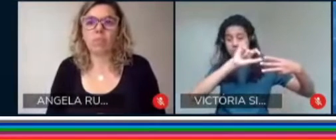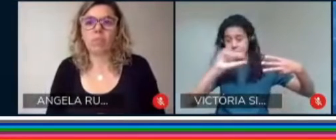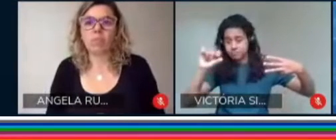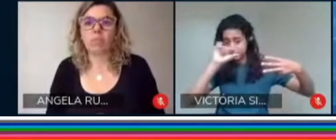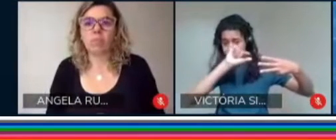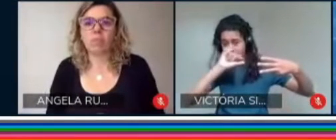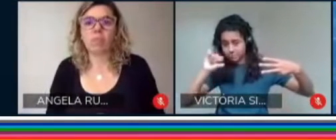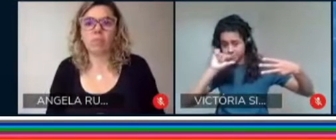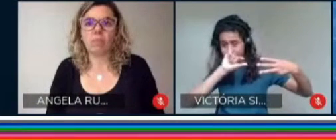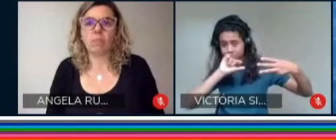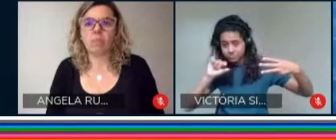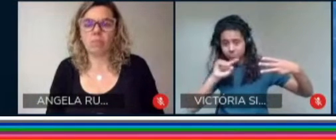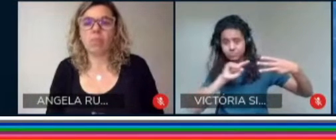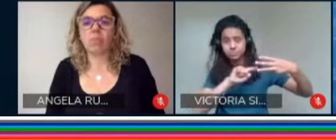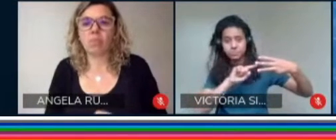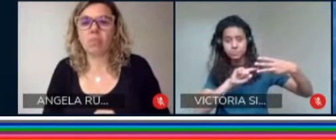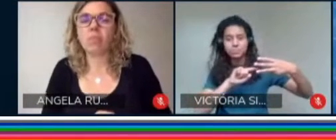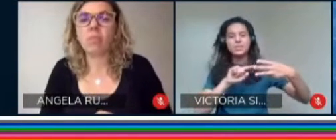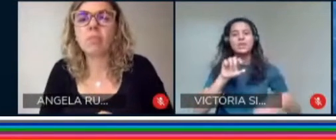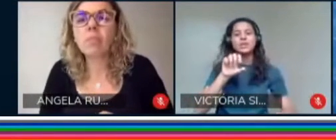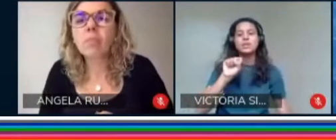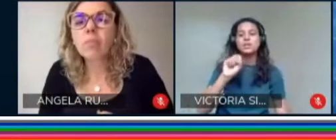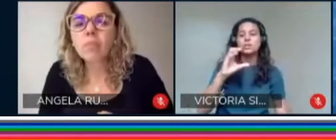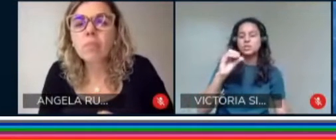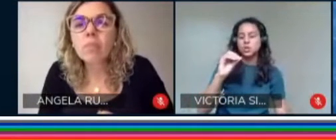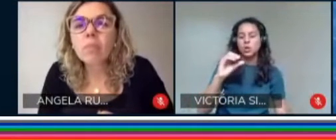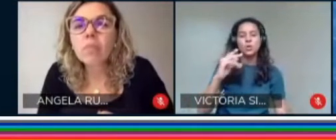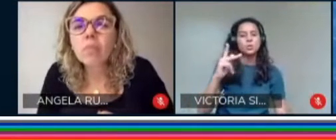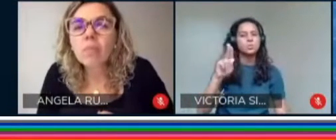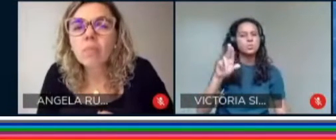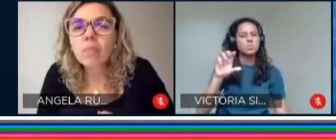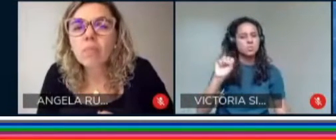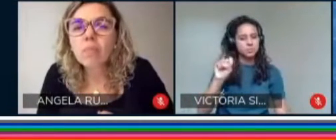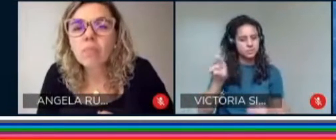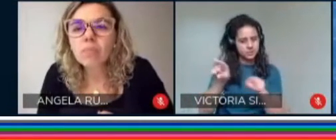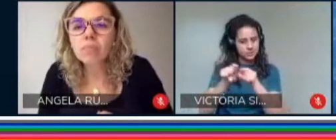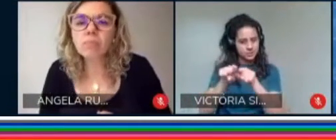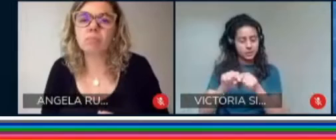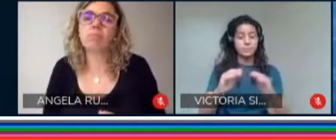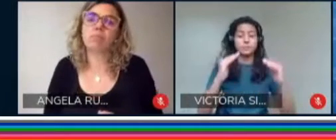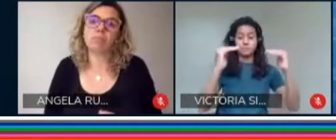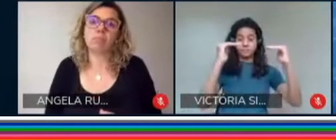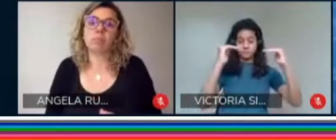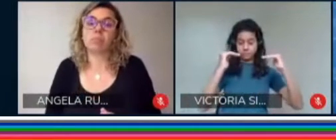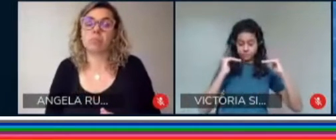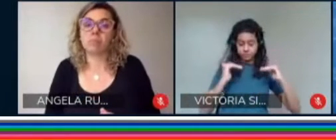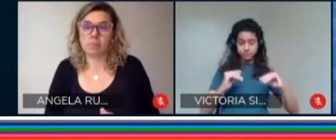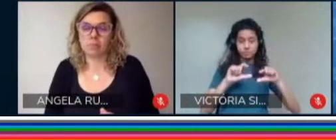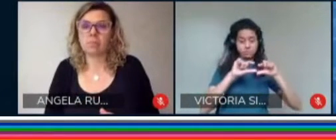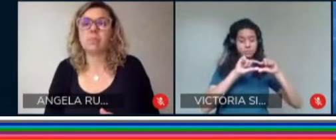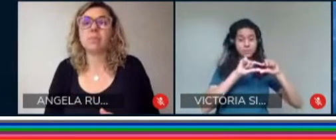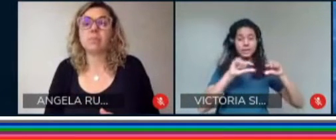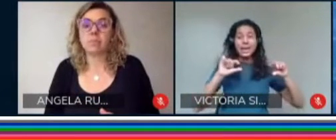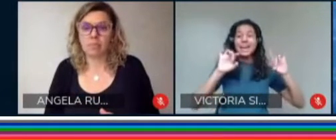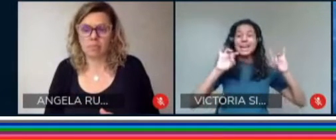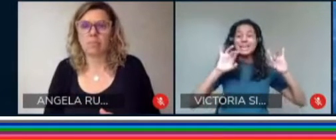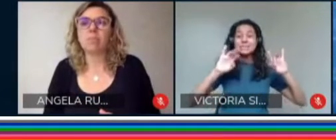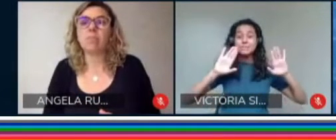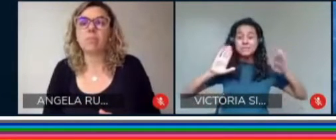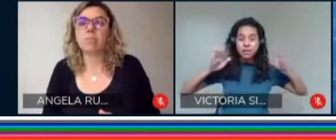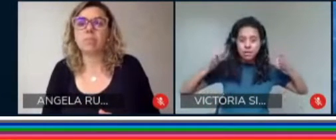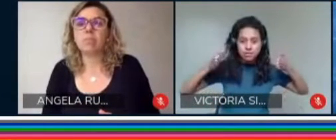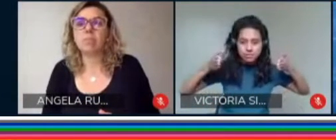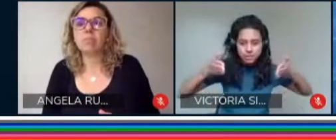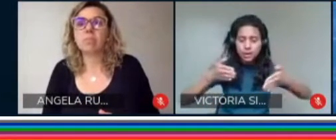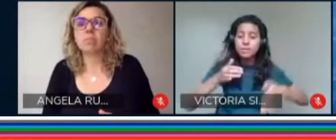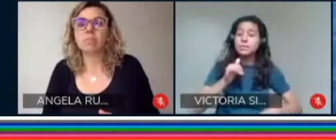diferentes. E existem bases especializadas que trabalham com áreas específicas, como é o caso da PubMed, que atende